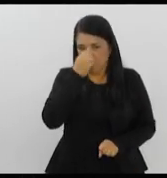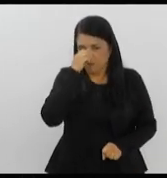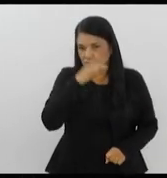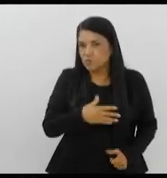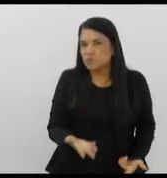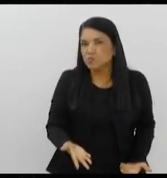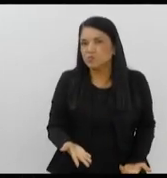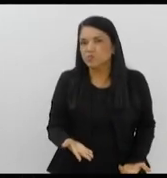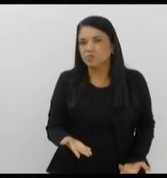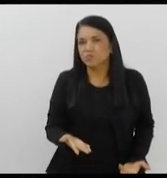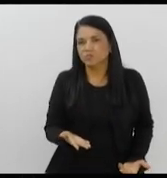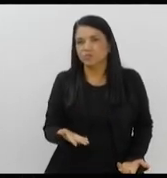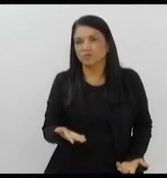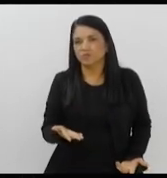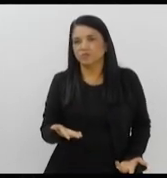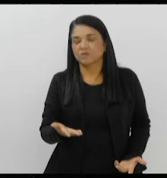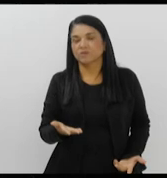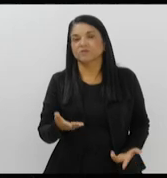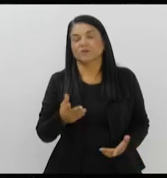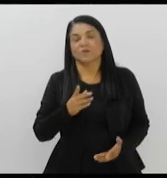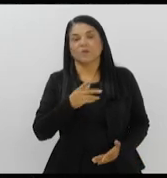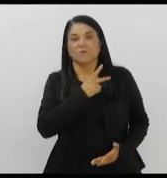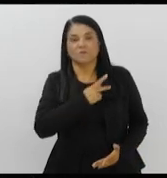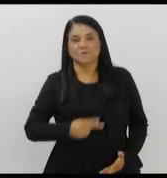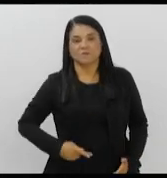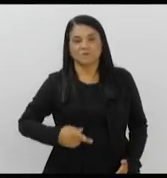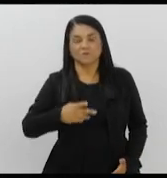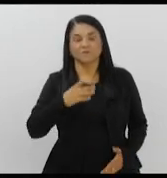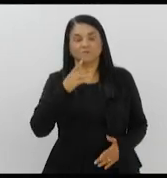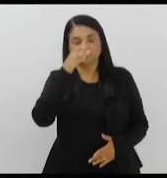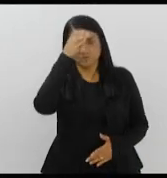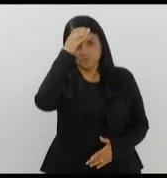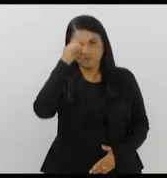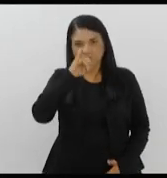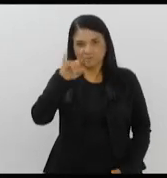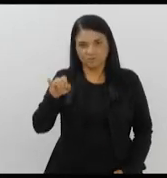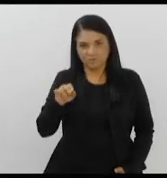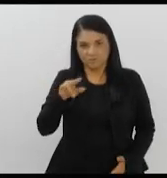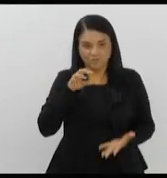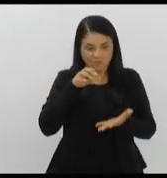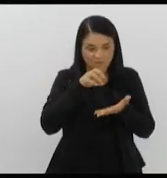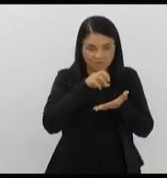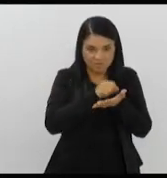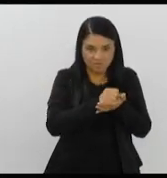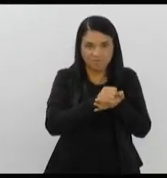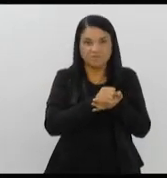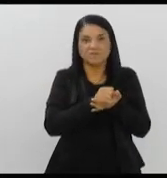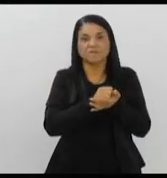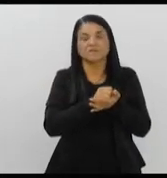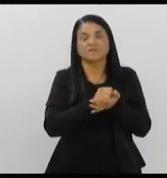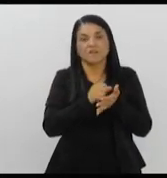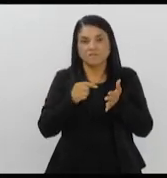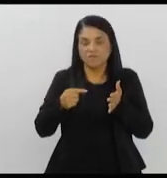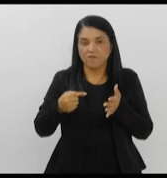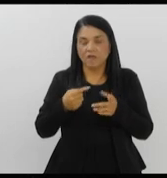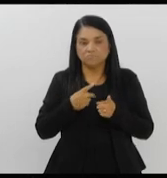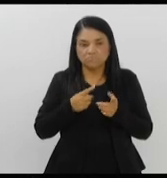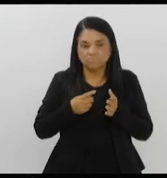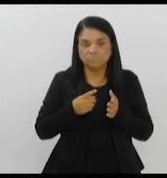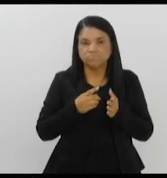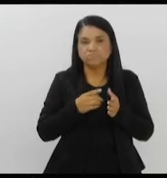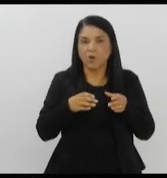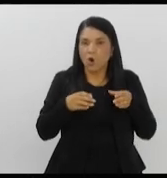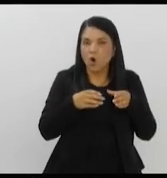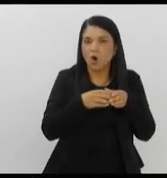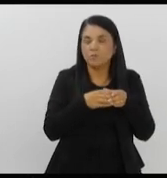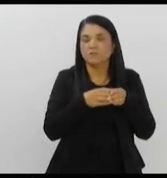Então, deputado e presidente Tiaju, quero deixar registrado aqui que a gente vai estar acionando a Comissão Parlamentar de